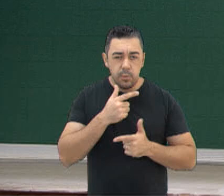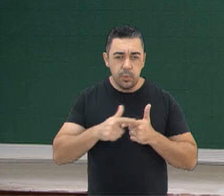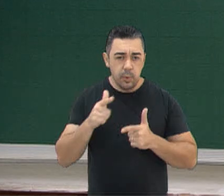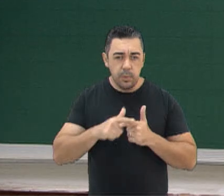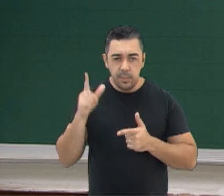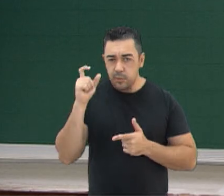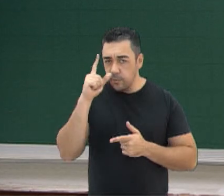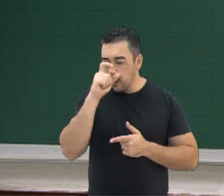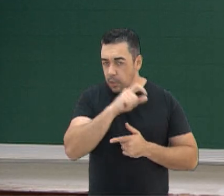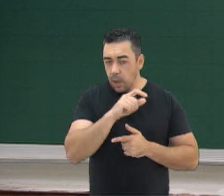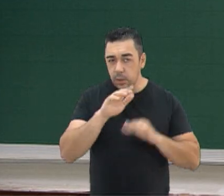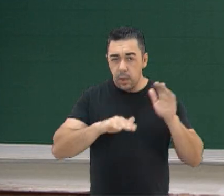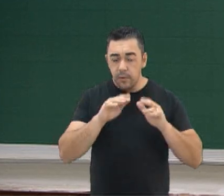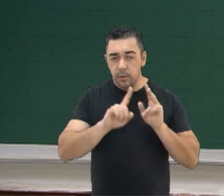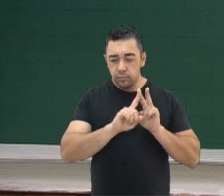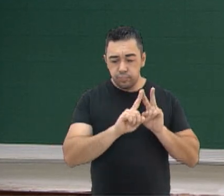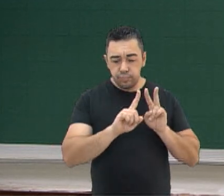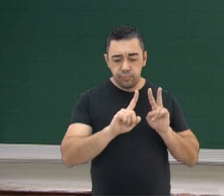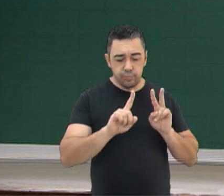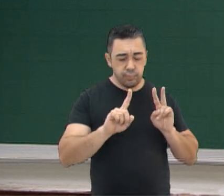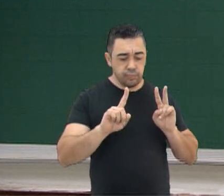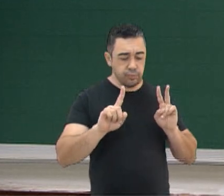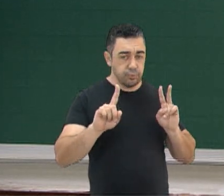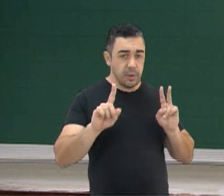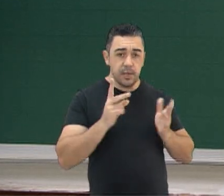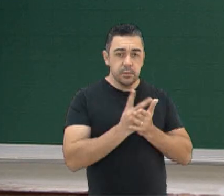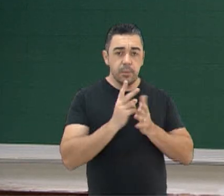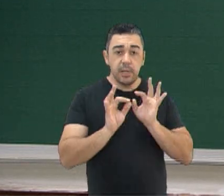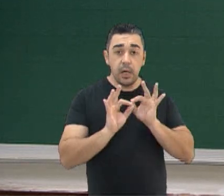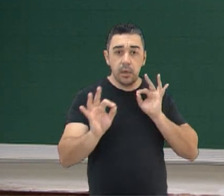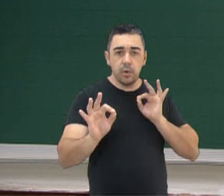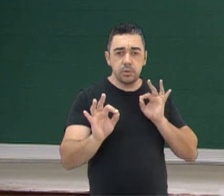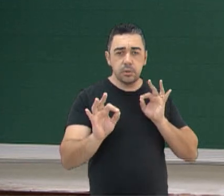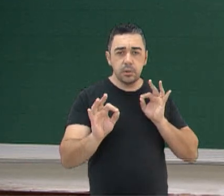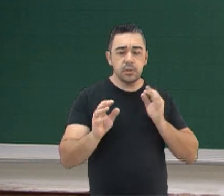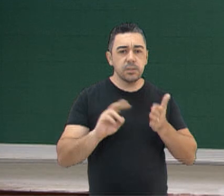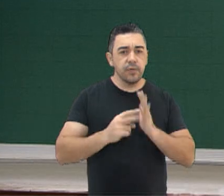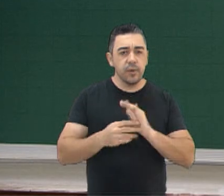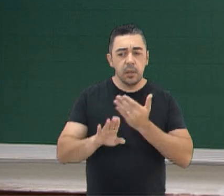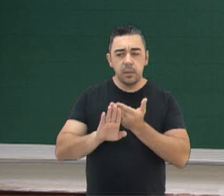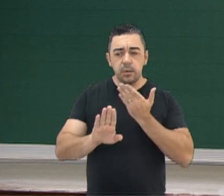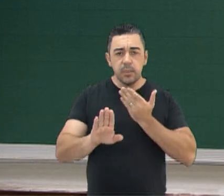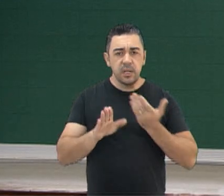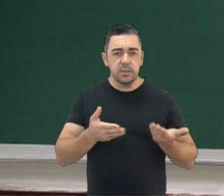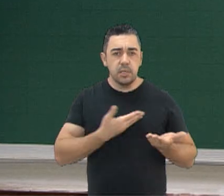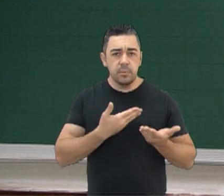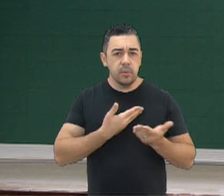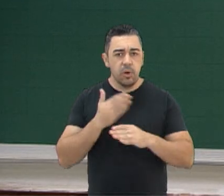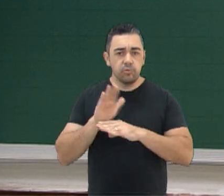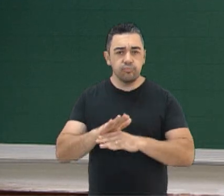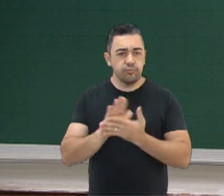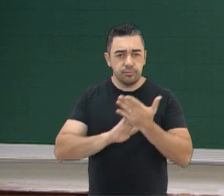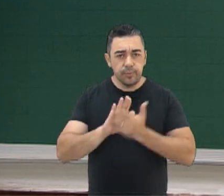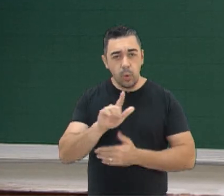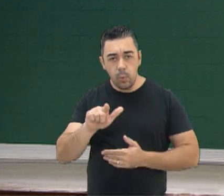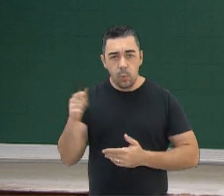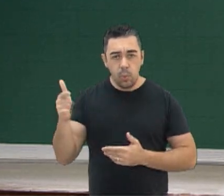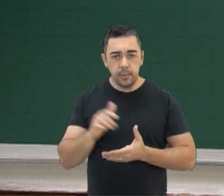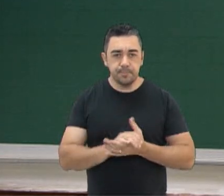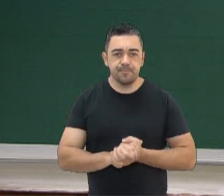bastante dificuldade para passar e está sem o auxílio de amigos. Vamos para a